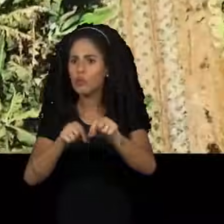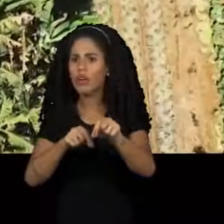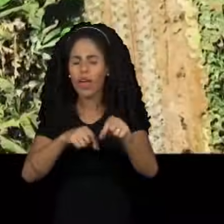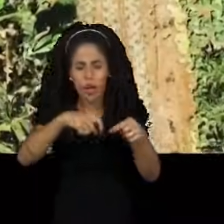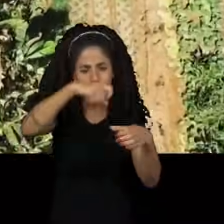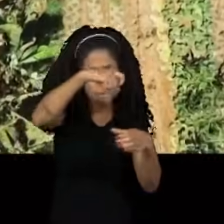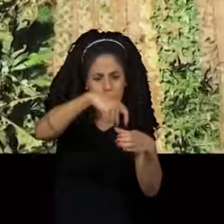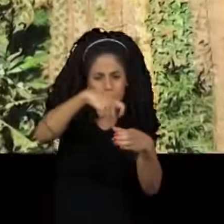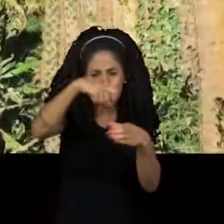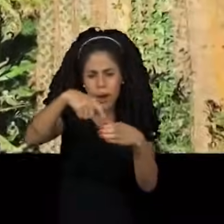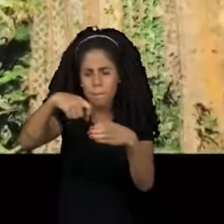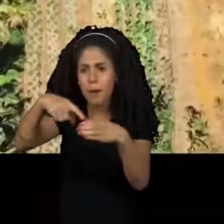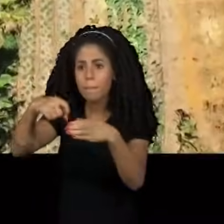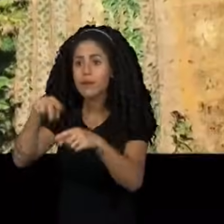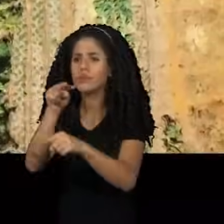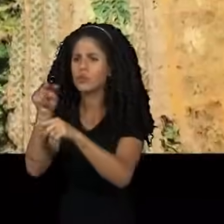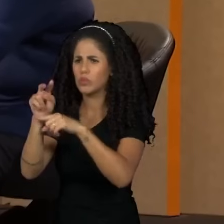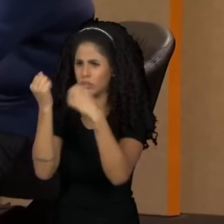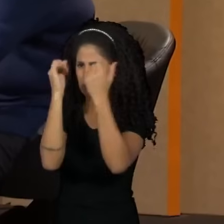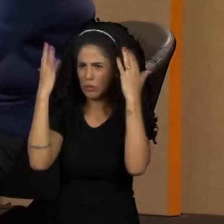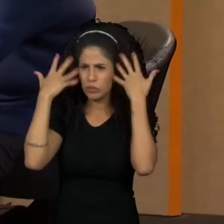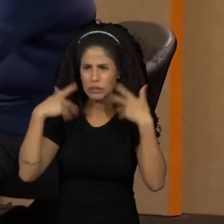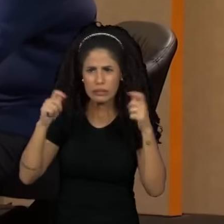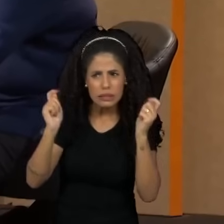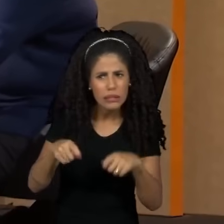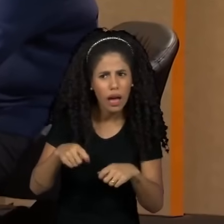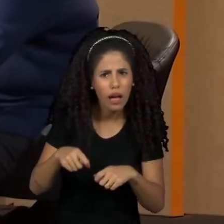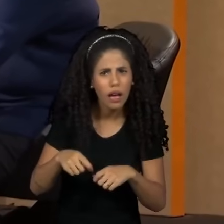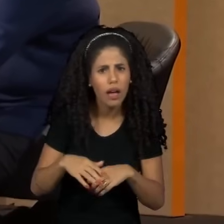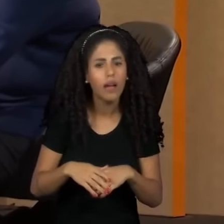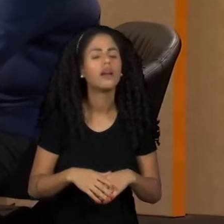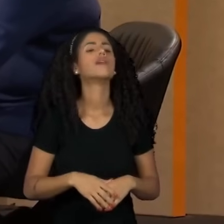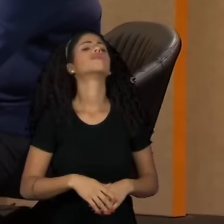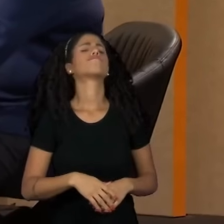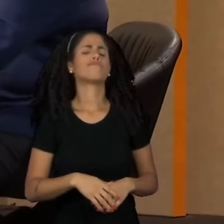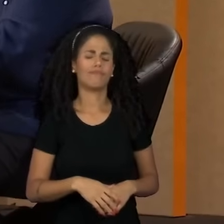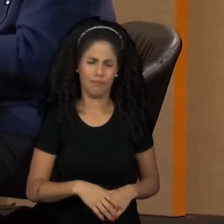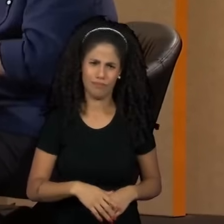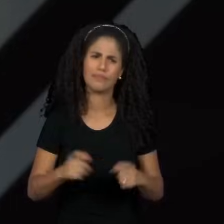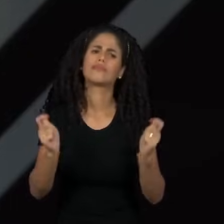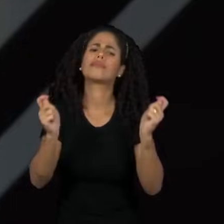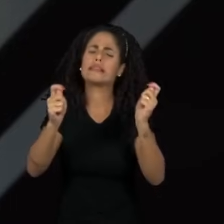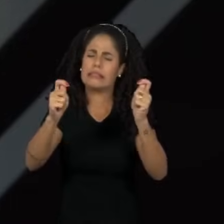escala, preservando a natureza? Não só é possível, é a meta.